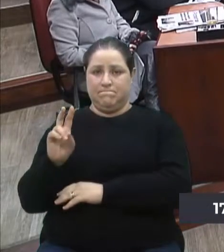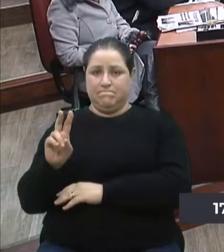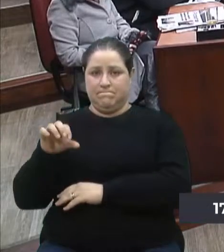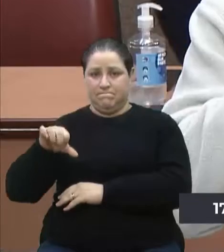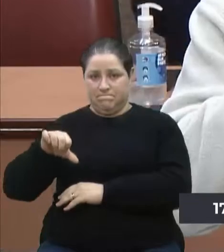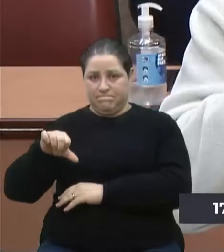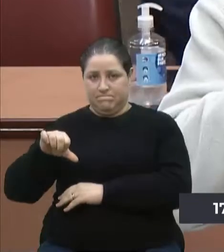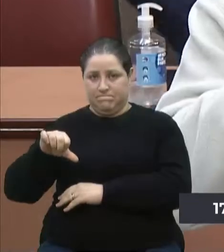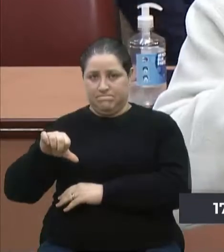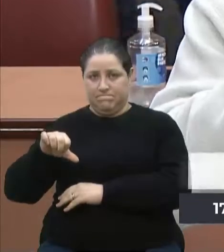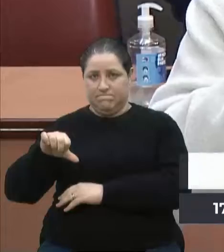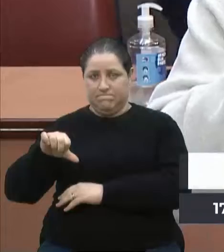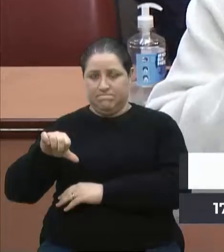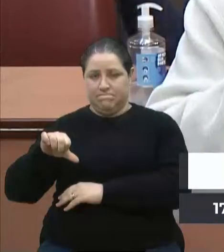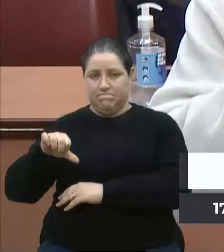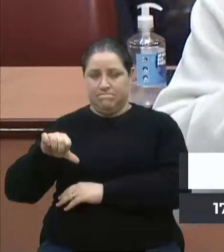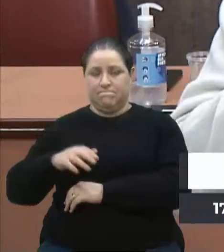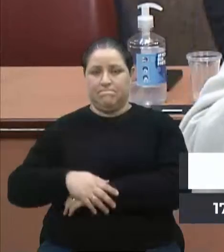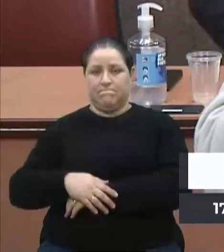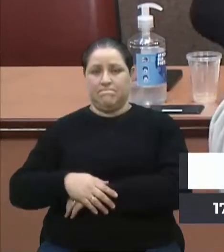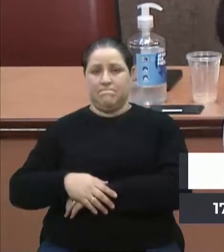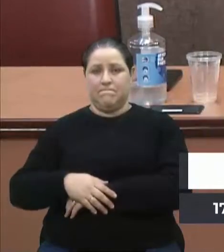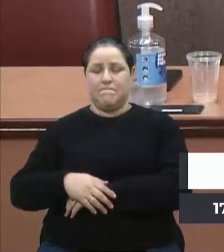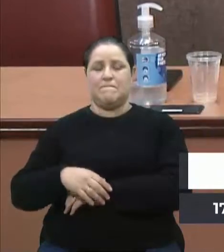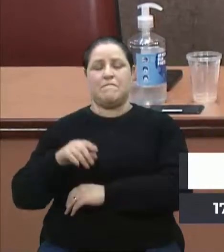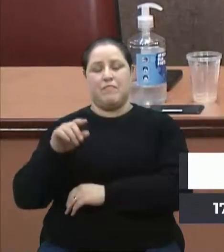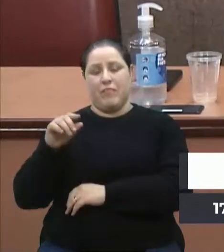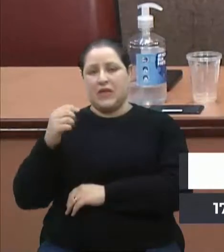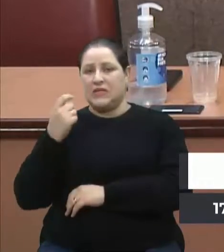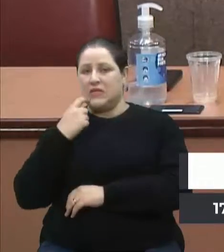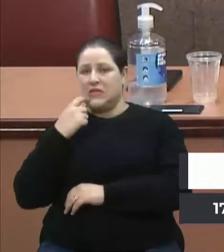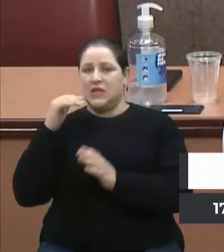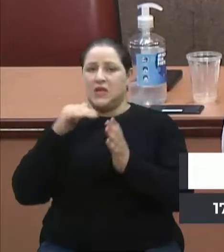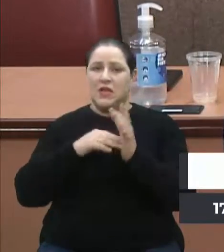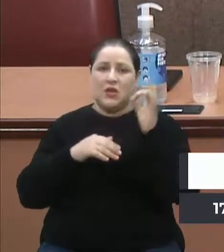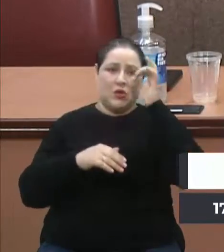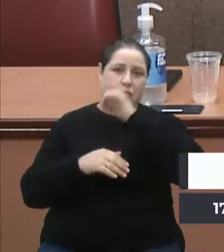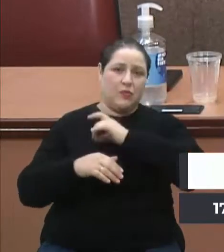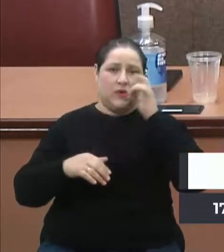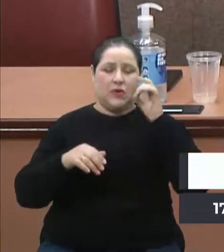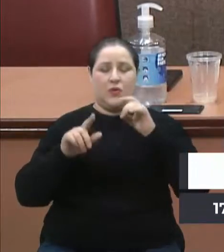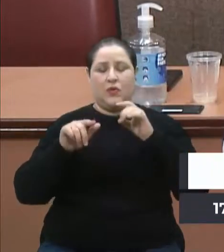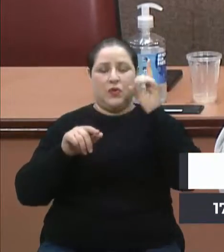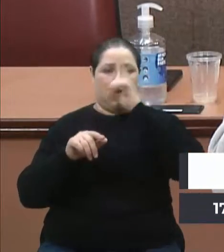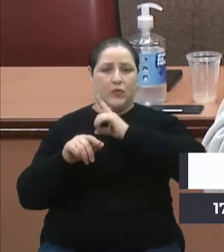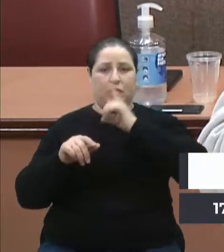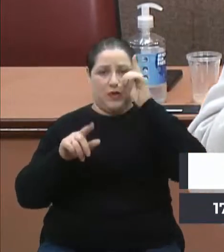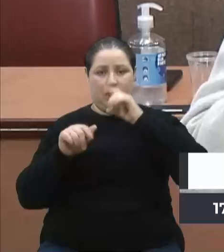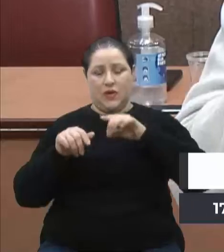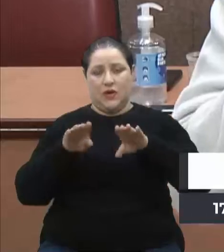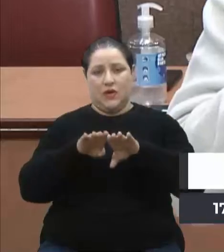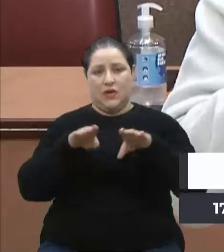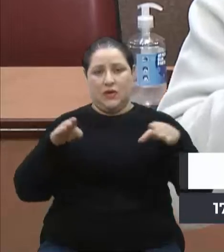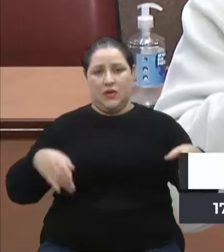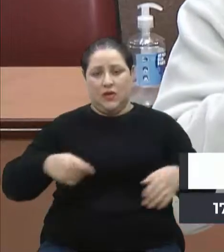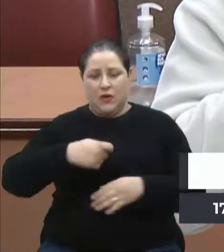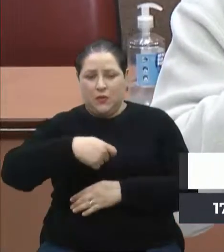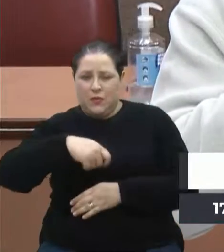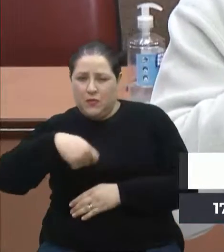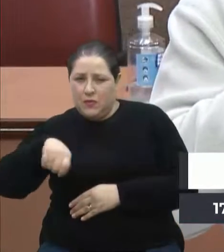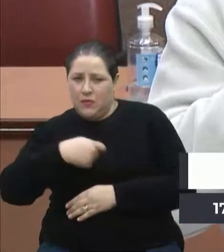a vinte e de sexta a domingo no enxutão que foi o tênis de mesa em mais um evento